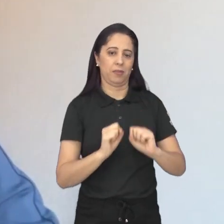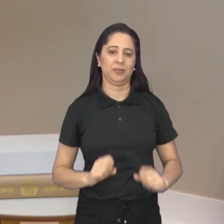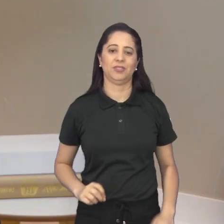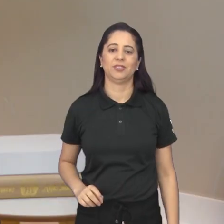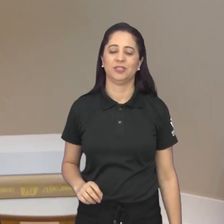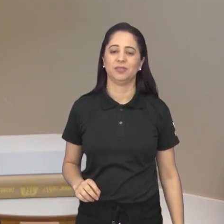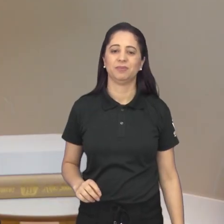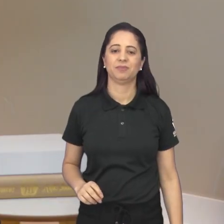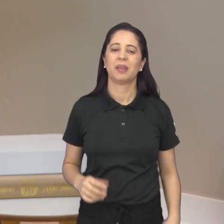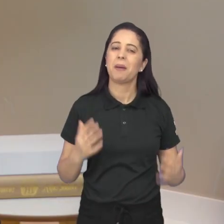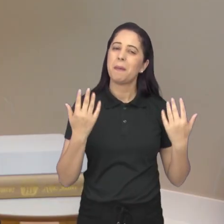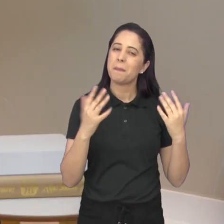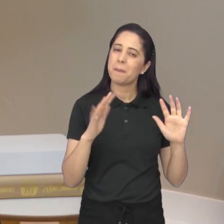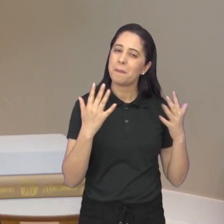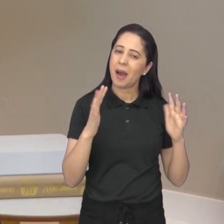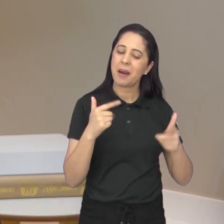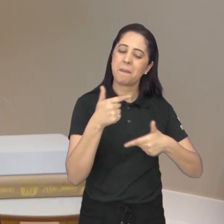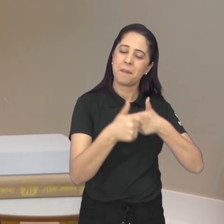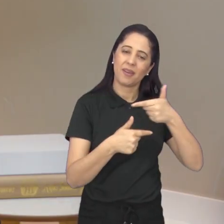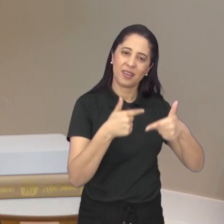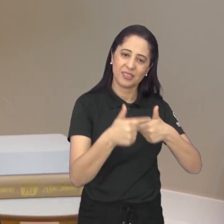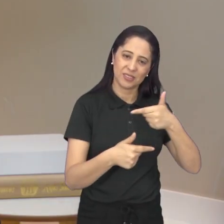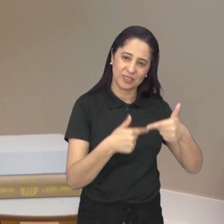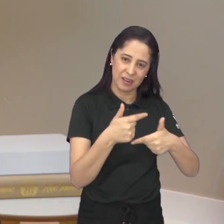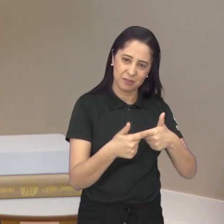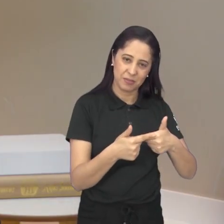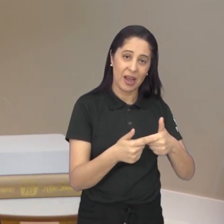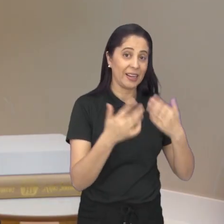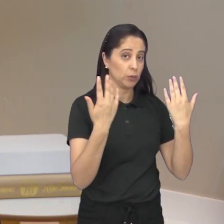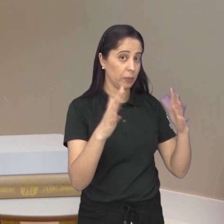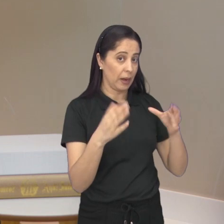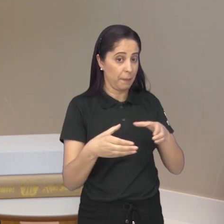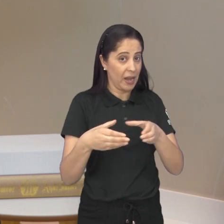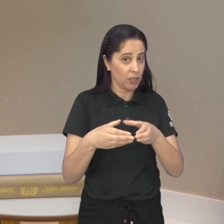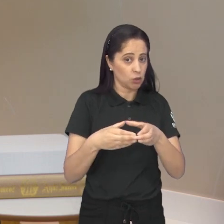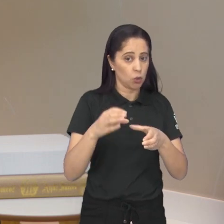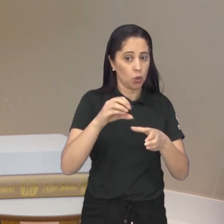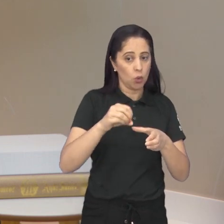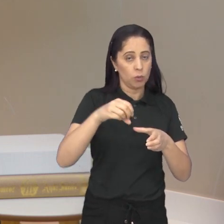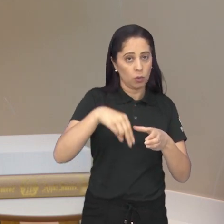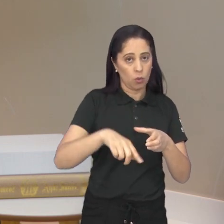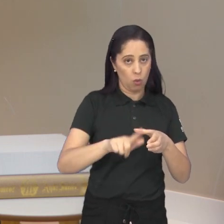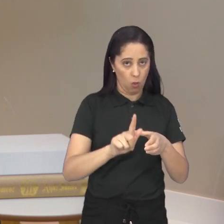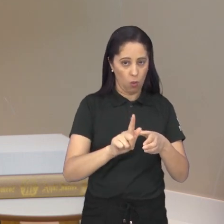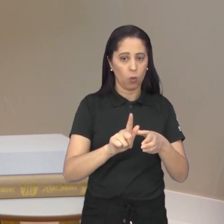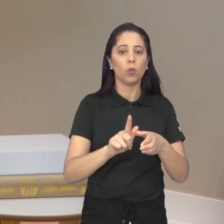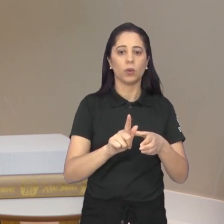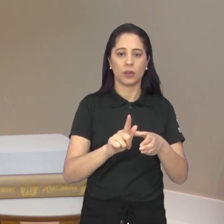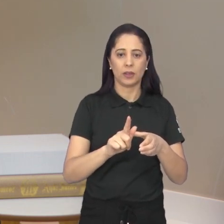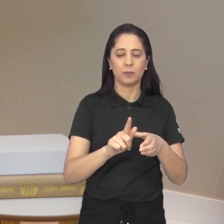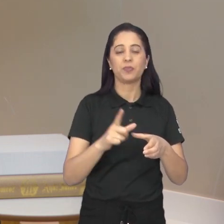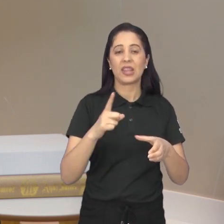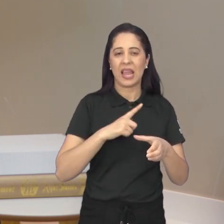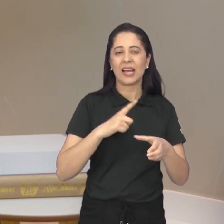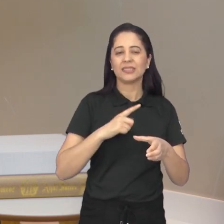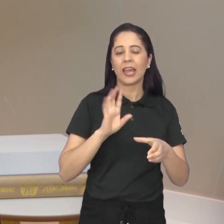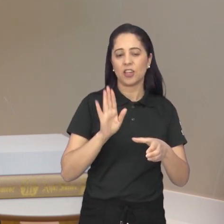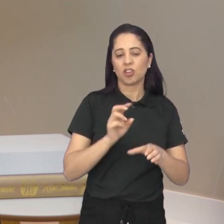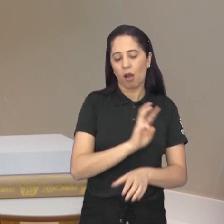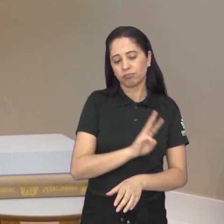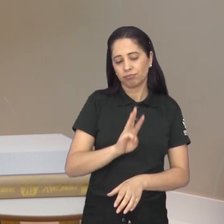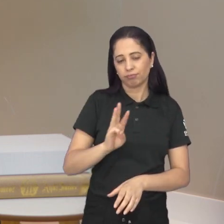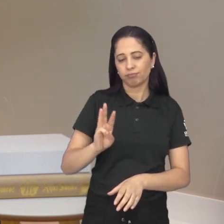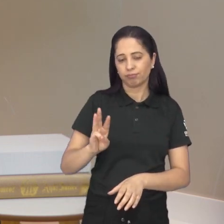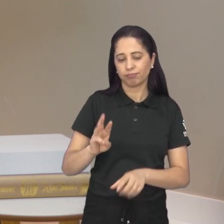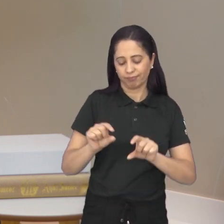diferença. Parabéns, Luciana, parabéns pelo trabalho, parabéns para toda a ONG. Nós vamos deixar aqui depois o endereço com GC para as